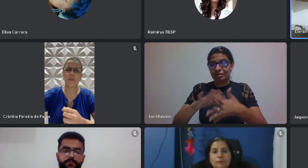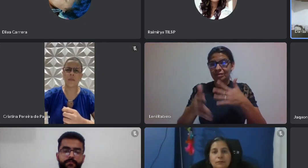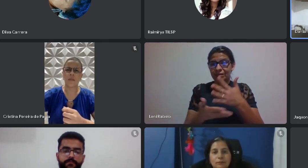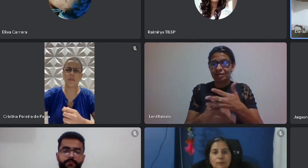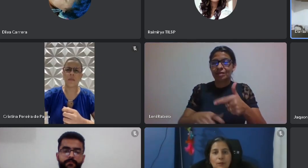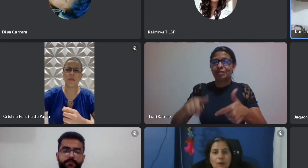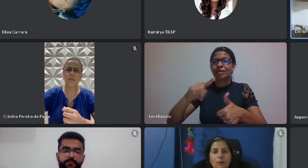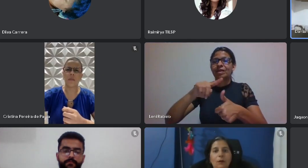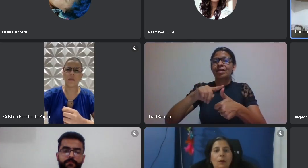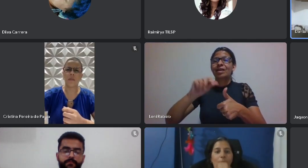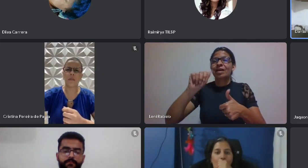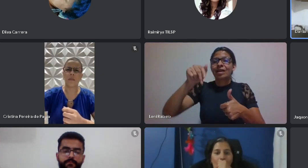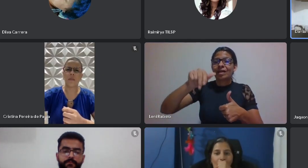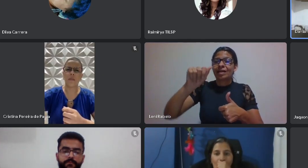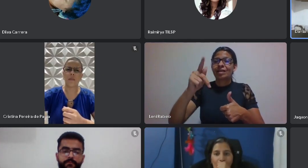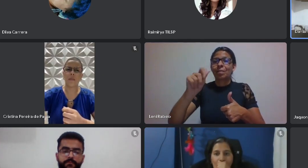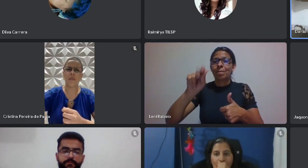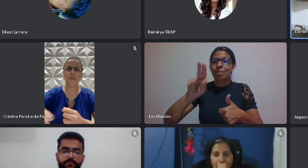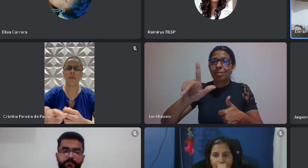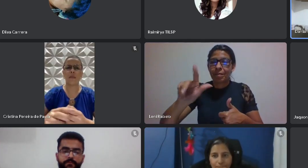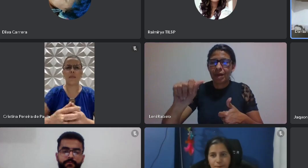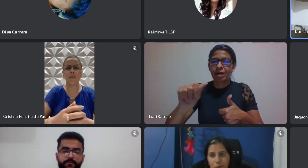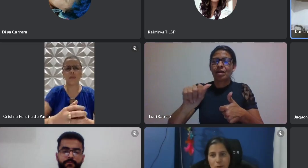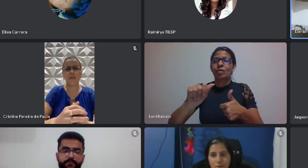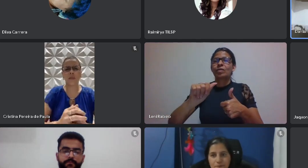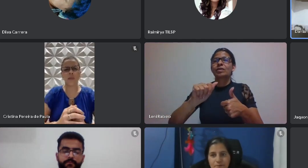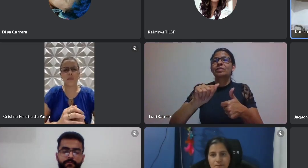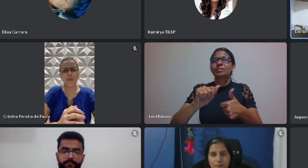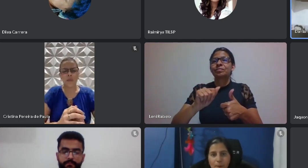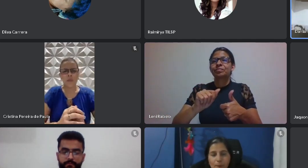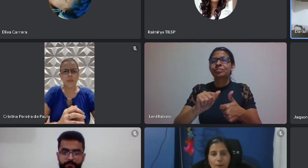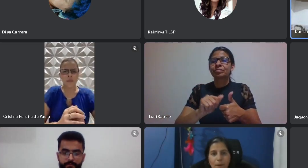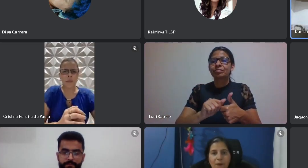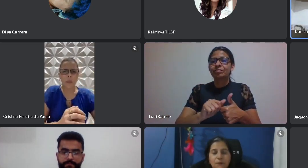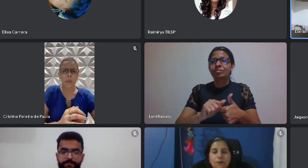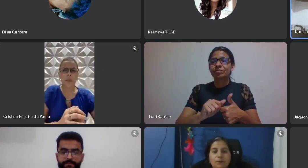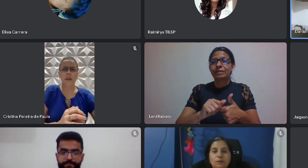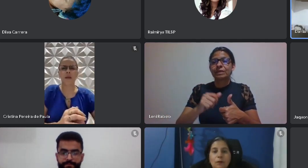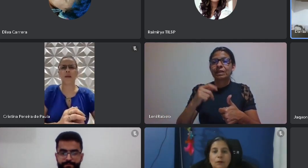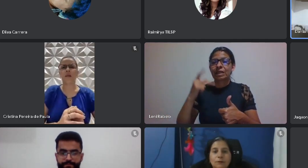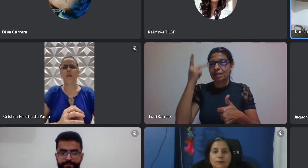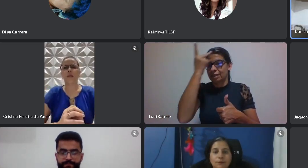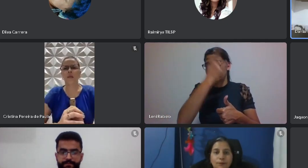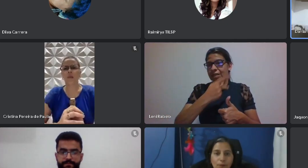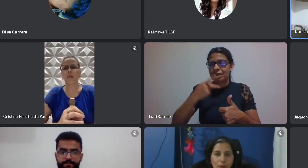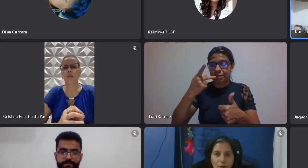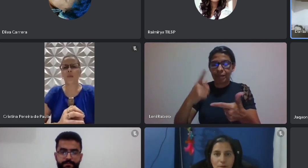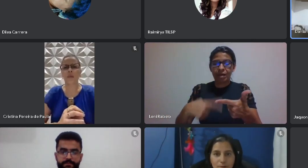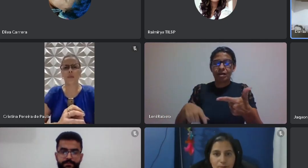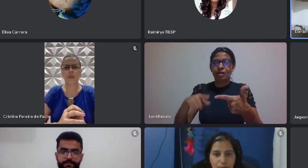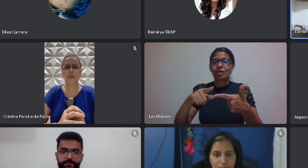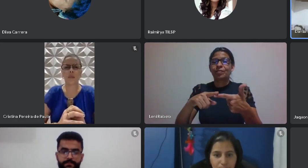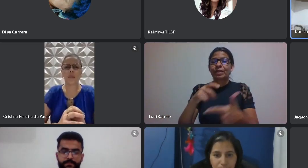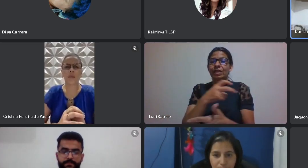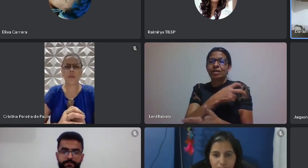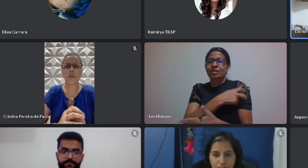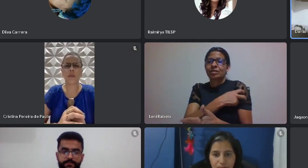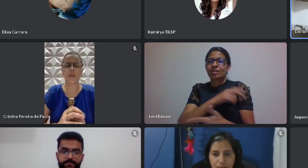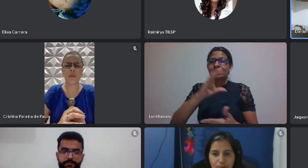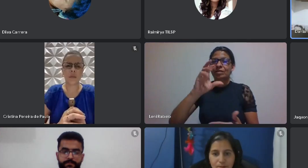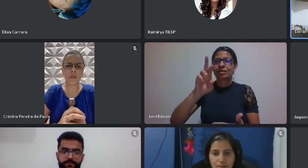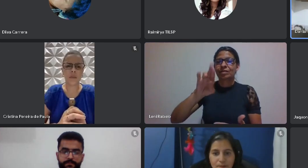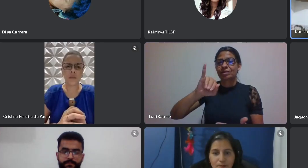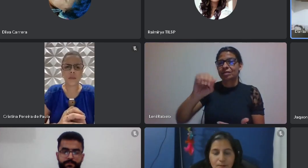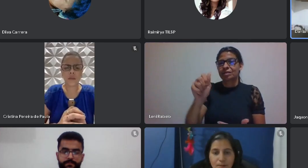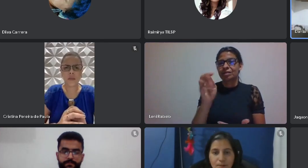Paula Rosa Pessoa Frois, da Secretaria Estadual de Educação de Minas Gerais, a Cristina Pereira de Paula,